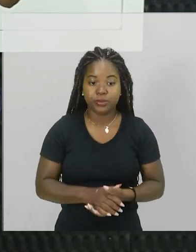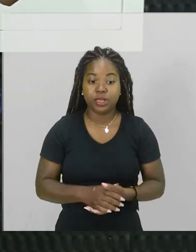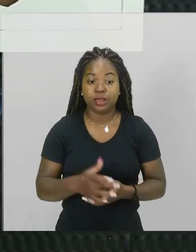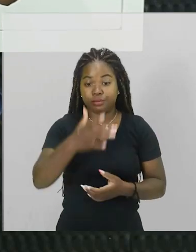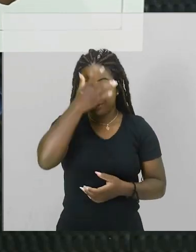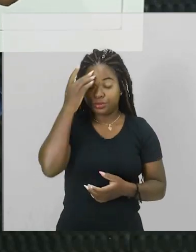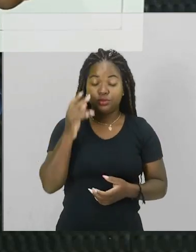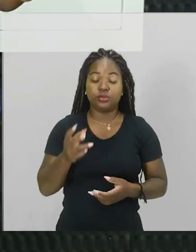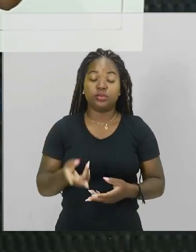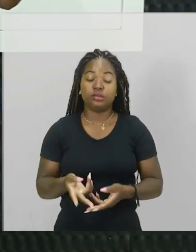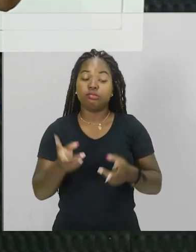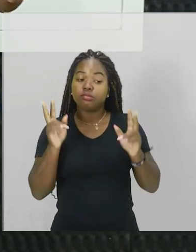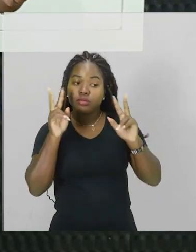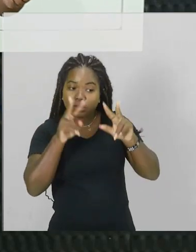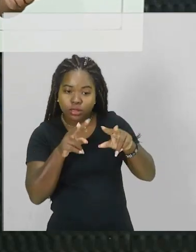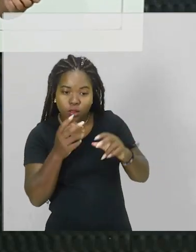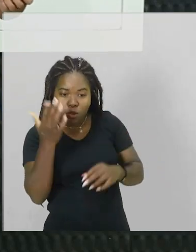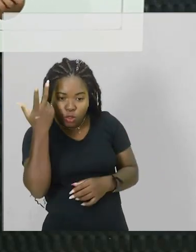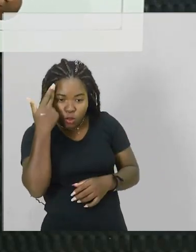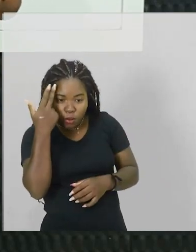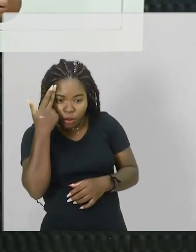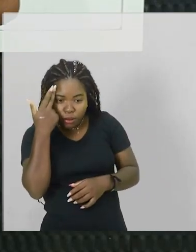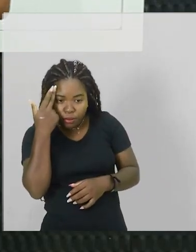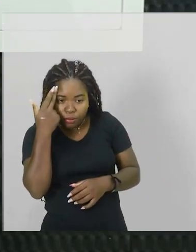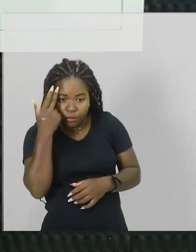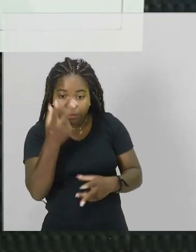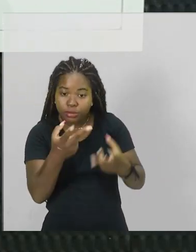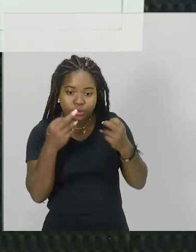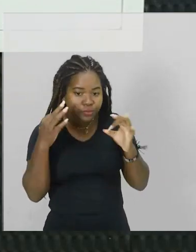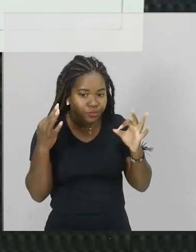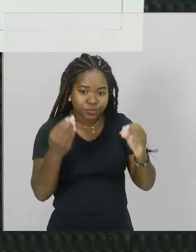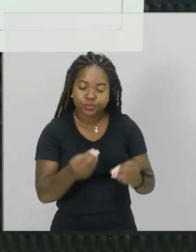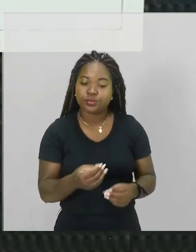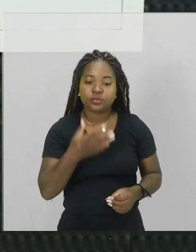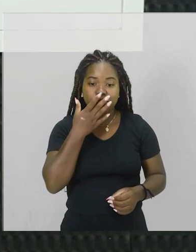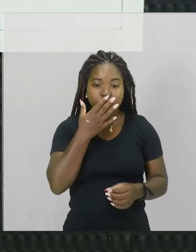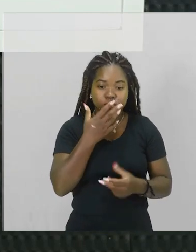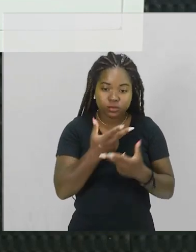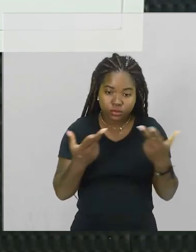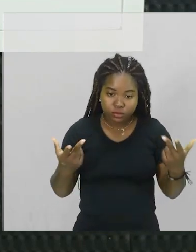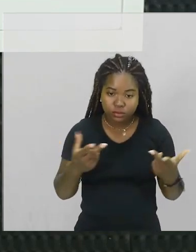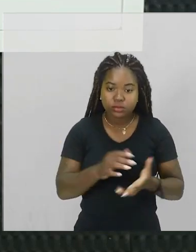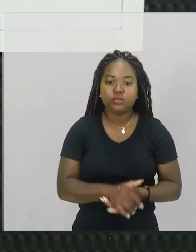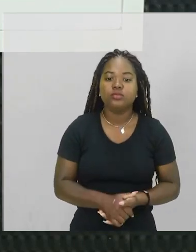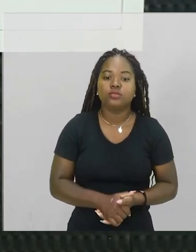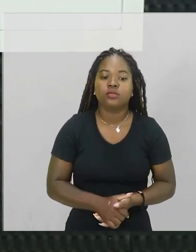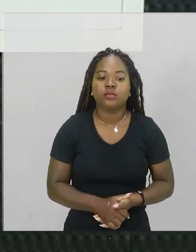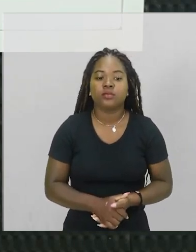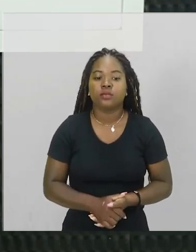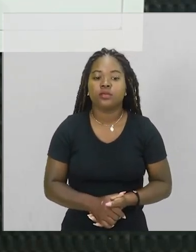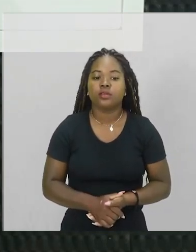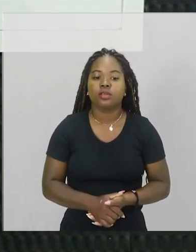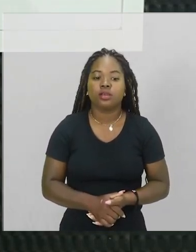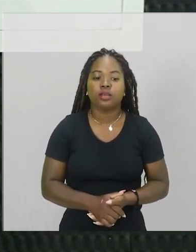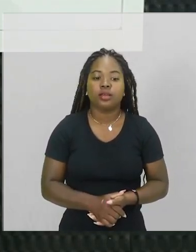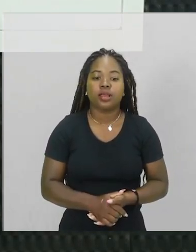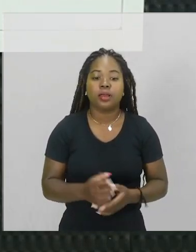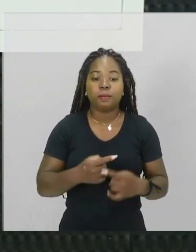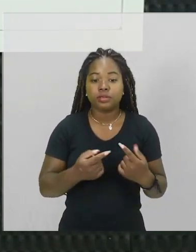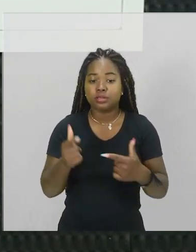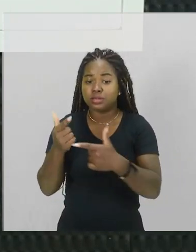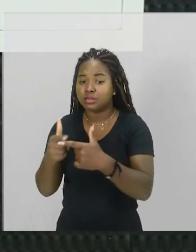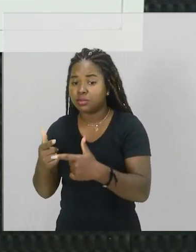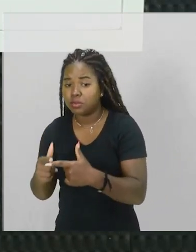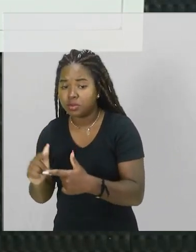normal, né, sem daltonismo, ela consegue perceber todas as cores. Quem tem a protanopia, que é um tipo de daltonismo, não consegue ver os